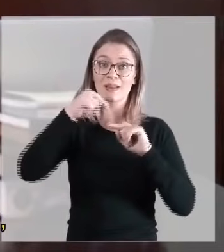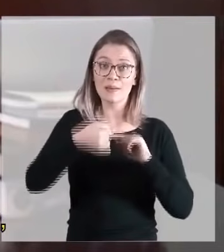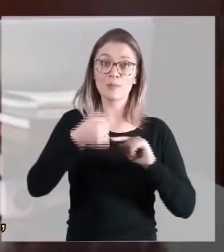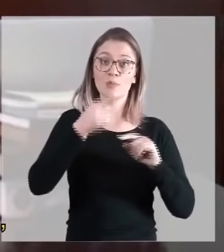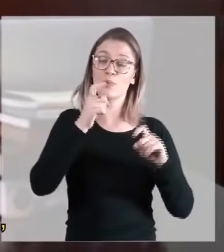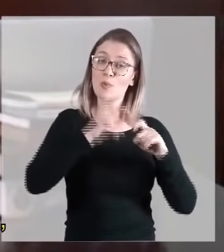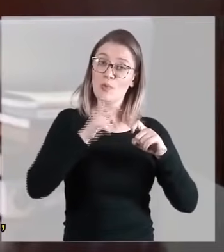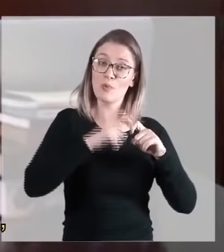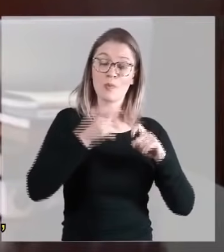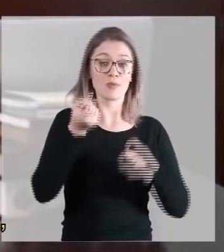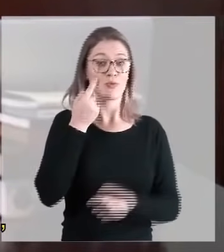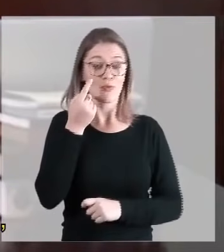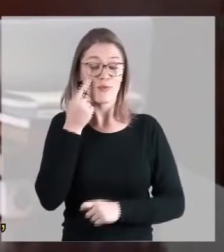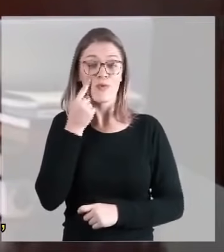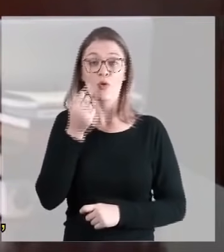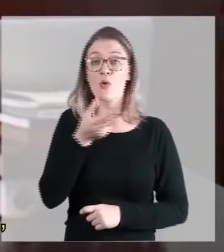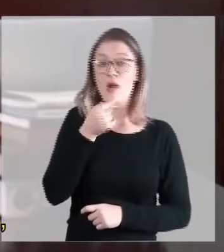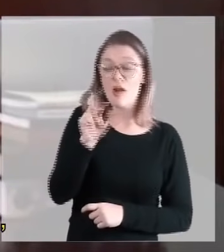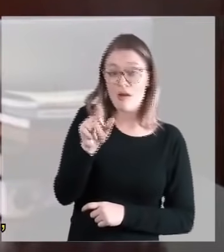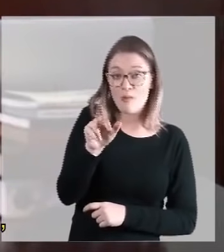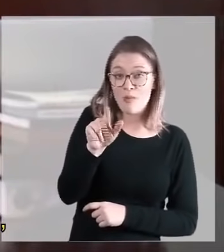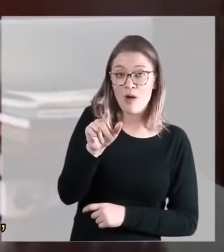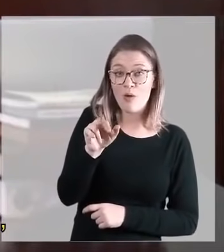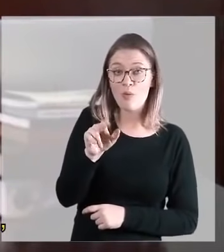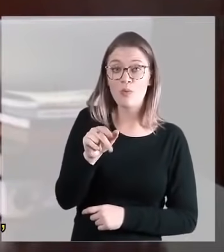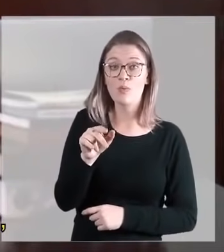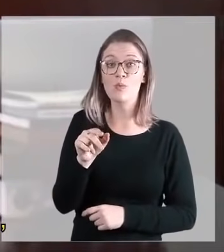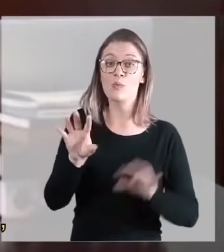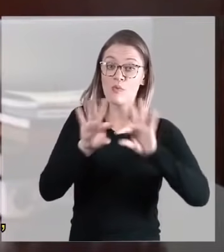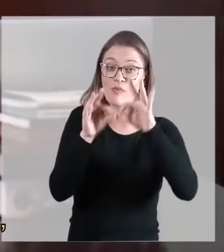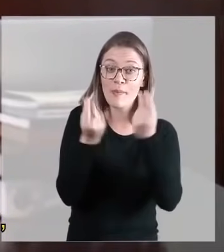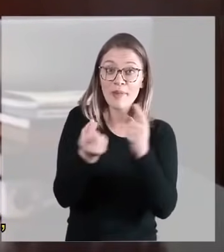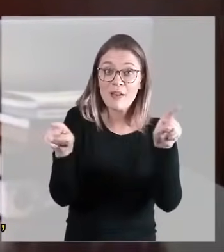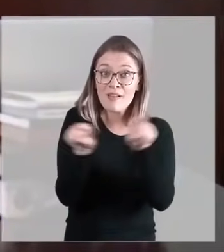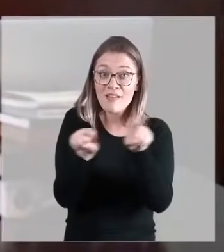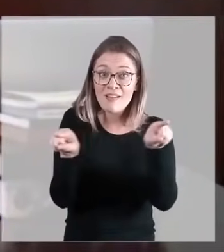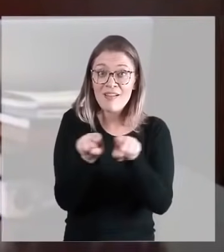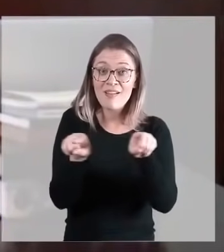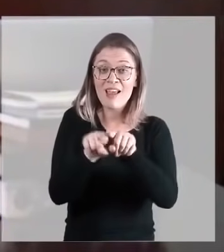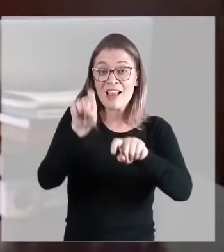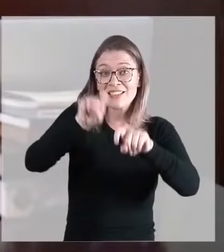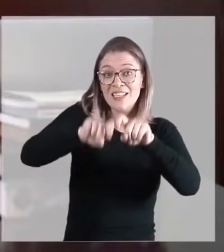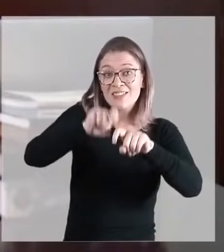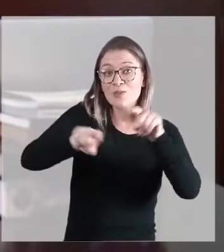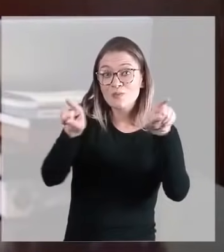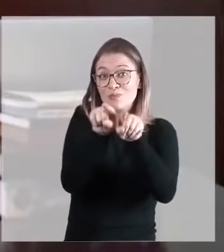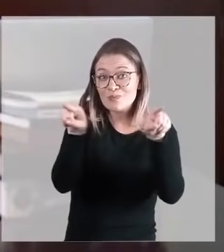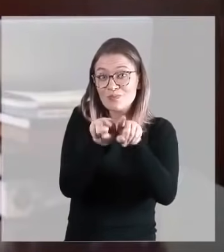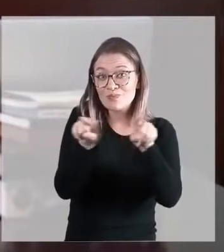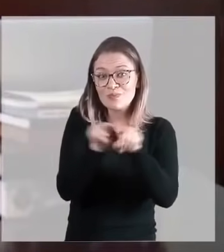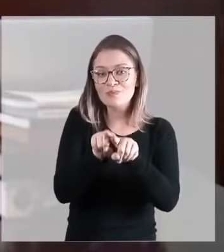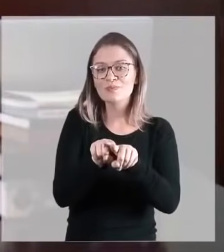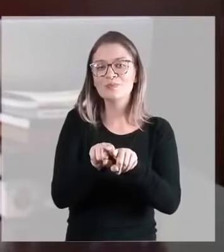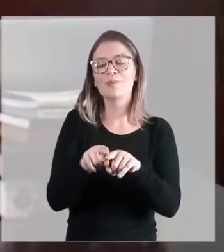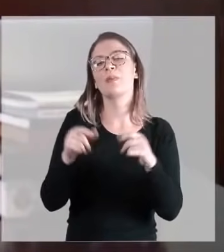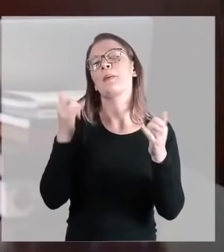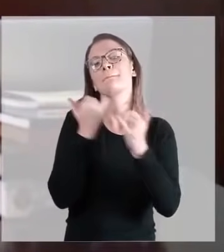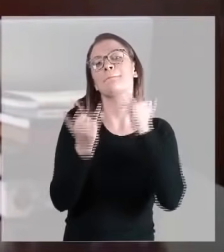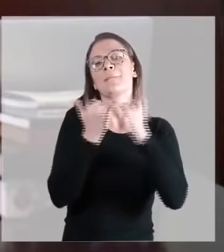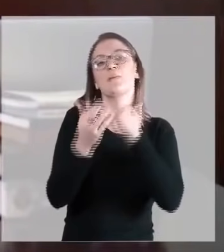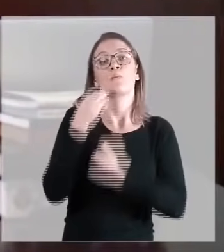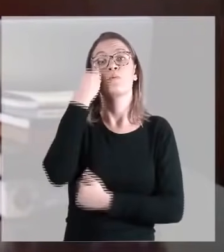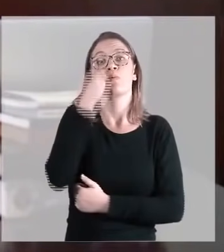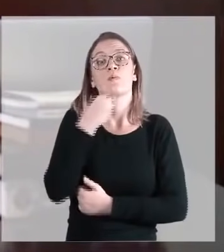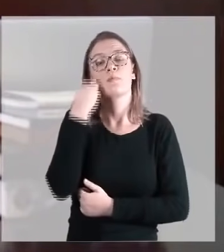desse caso, com irmãos gêmeos, que seriam criados pela mesma família, do mesmo sexo, pareceram a ele uma